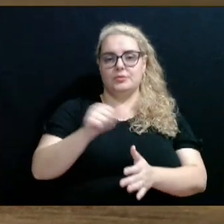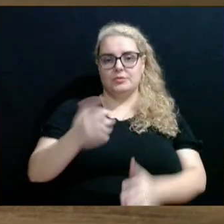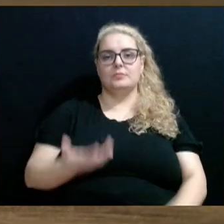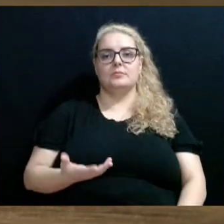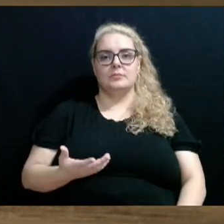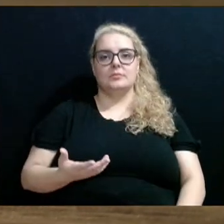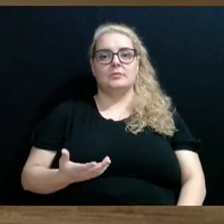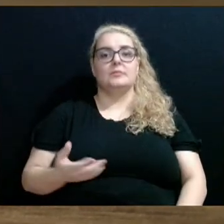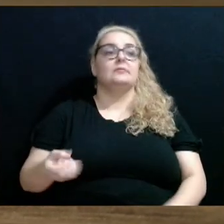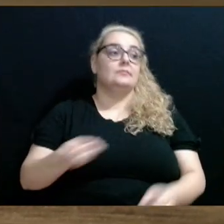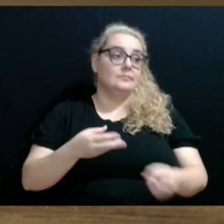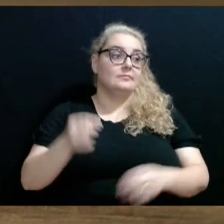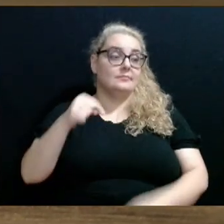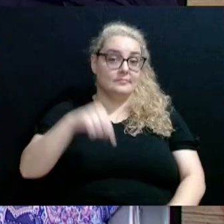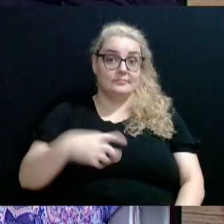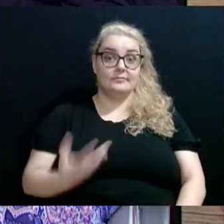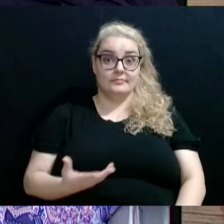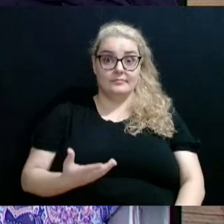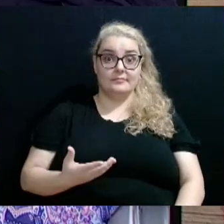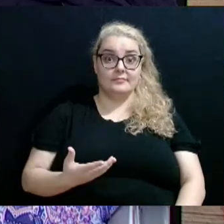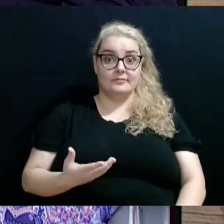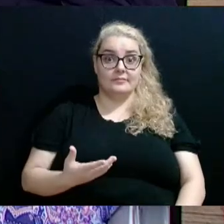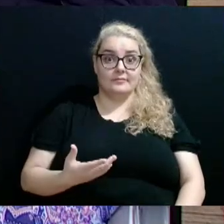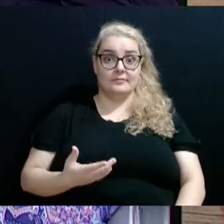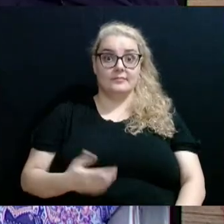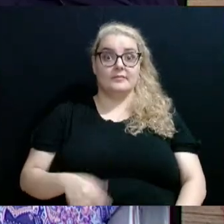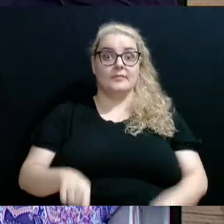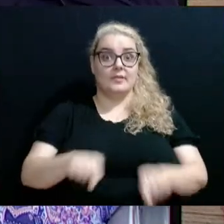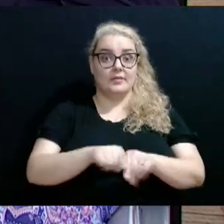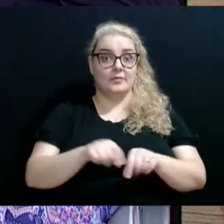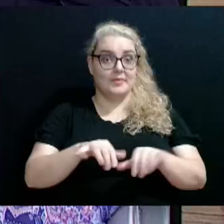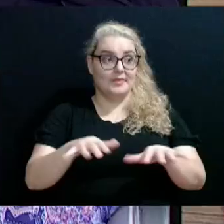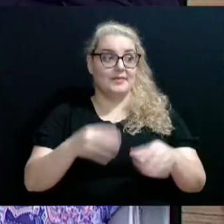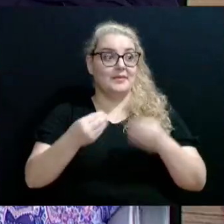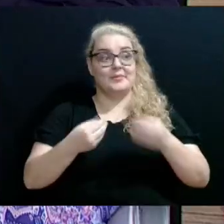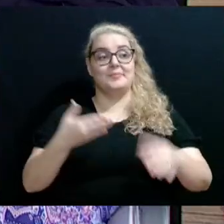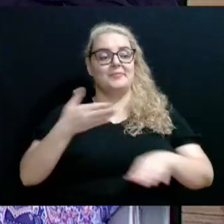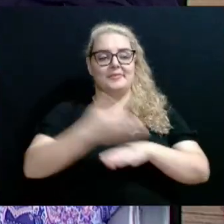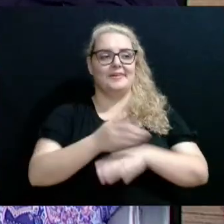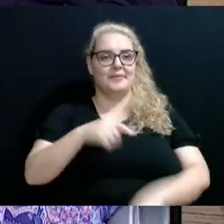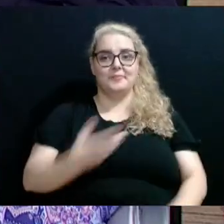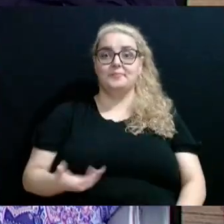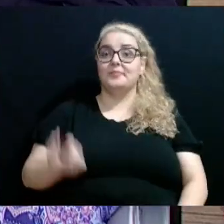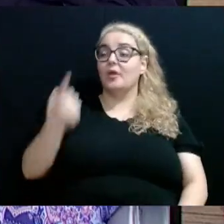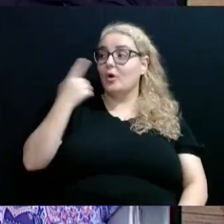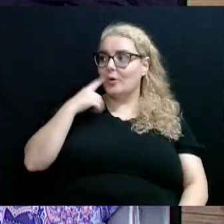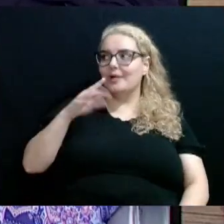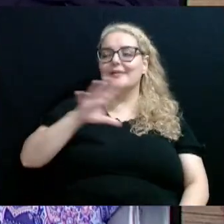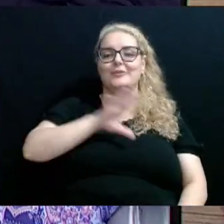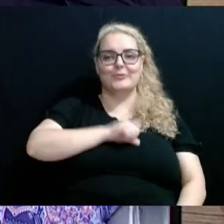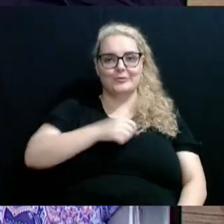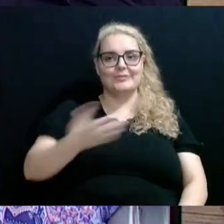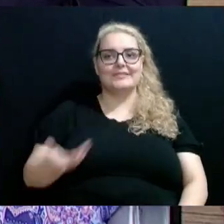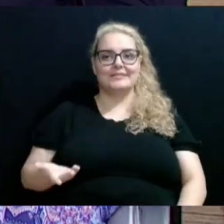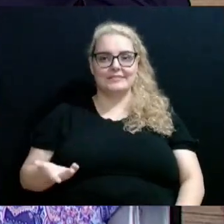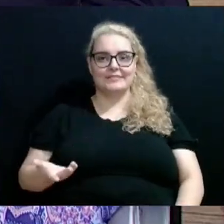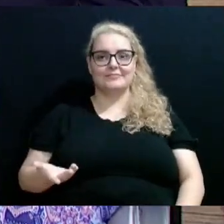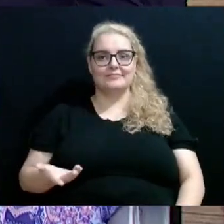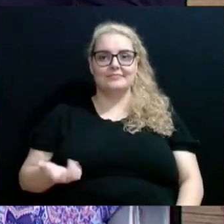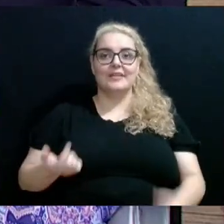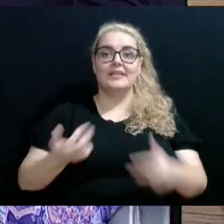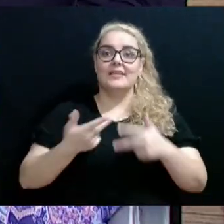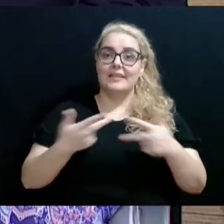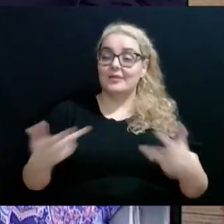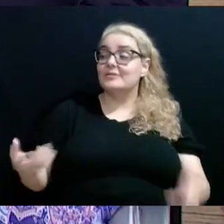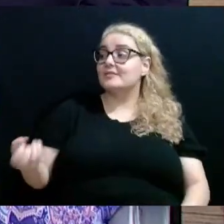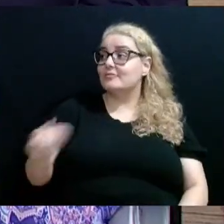recentemente veio aqui para Valinhos também. Exatamente. Como participar da feira? Olha, eu tô gostando bastante, viu? É algo muito novo para